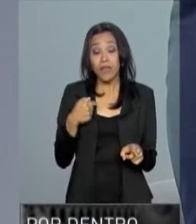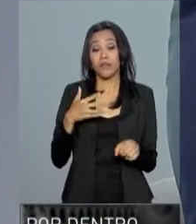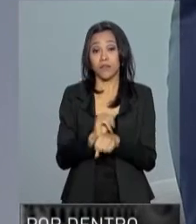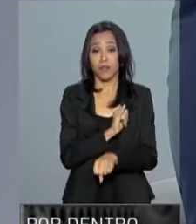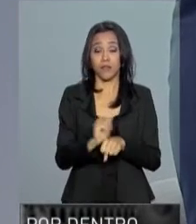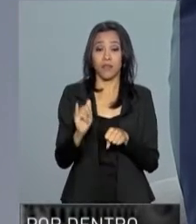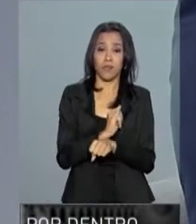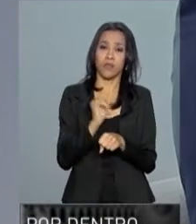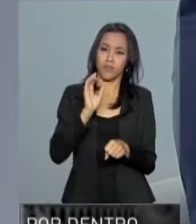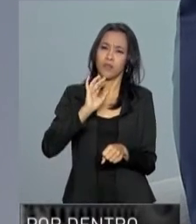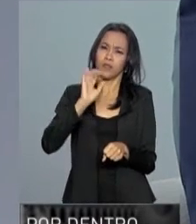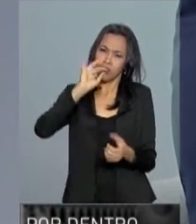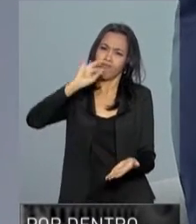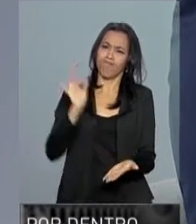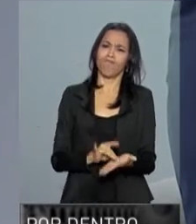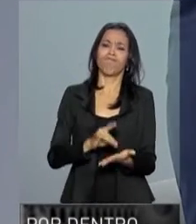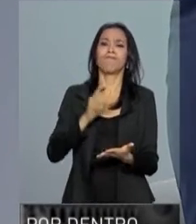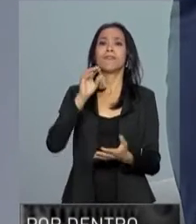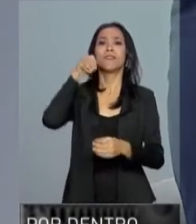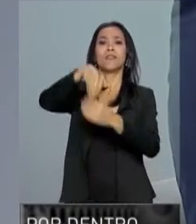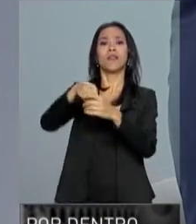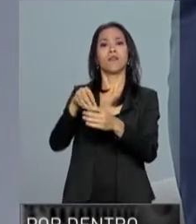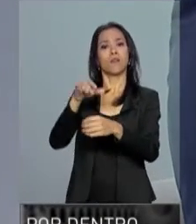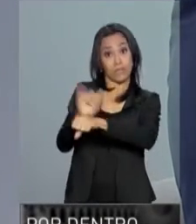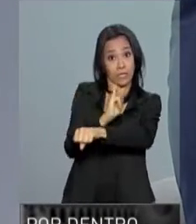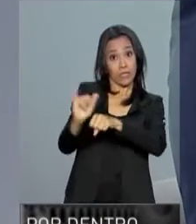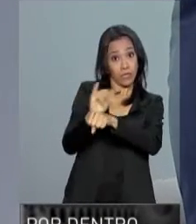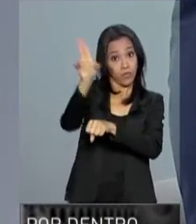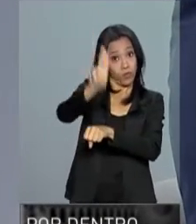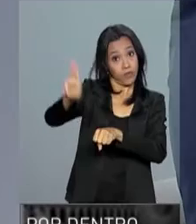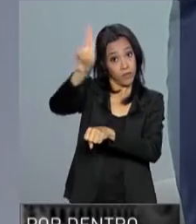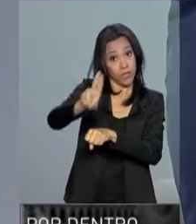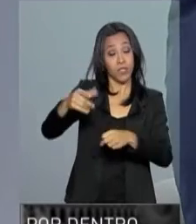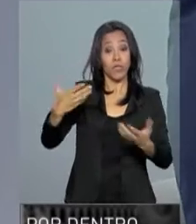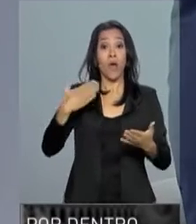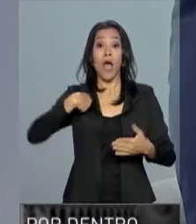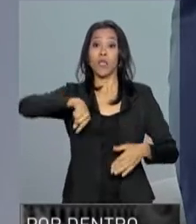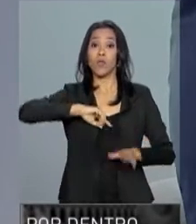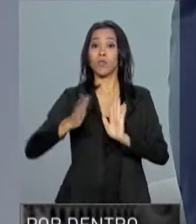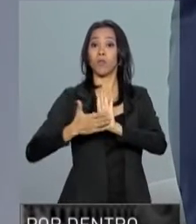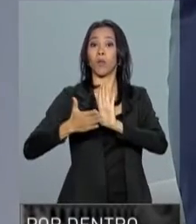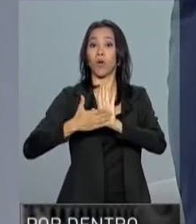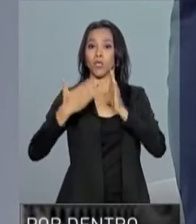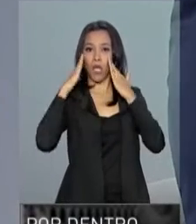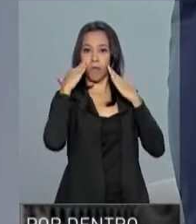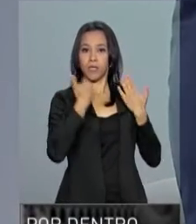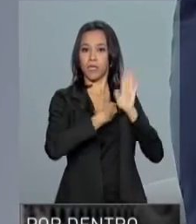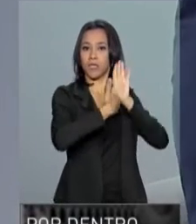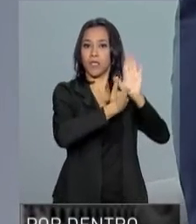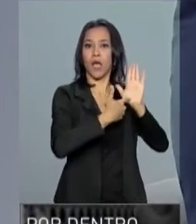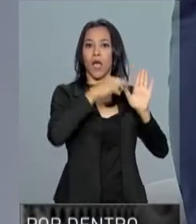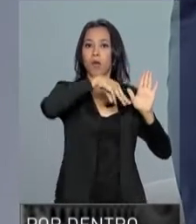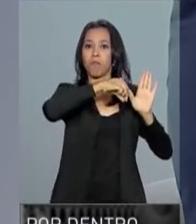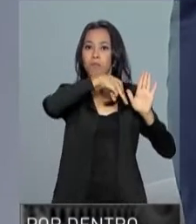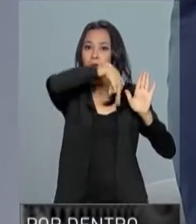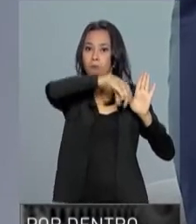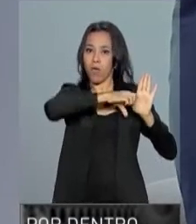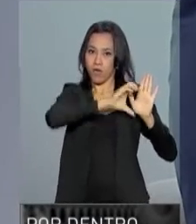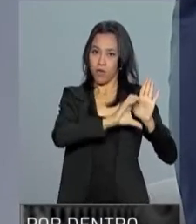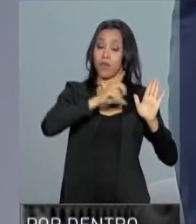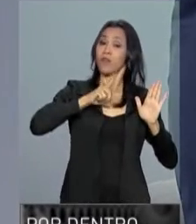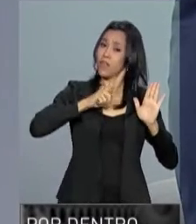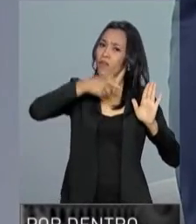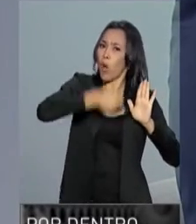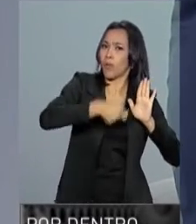na reserva de vaga das Universidades Então a nossa proposta junto ao MEC é para que nós tenhamos também essa obrigatoriedade